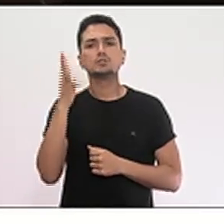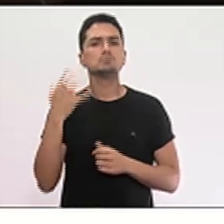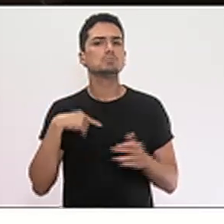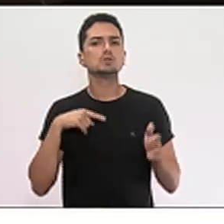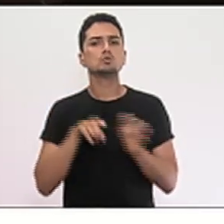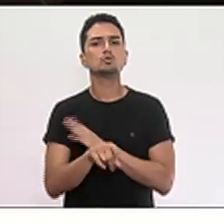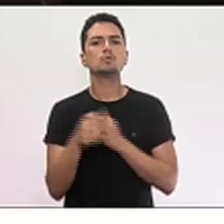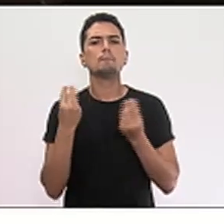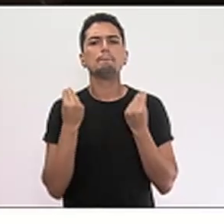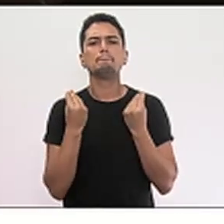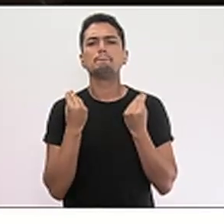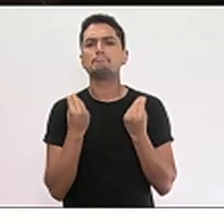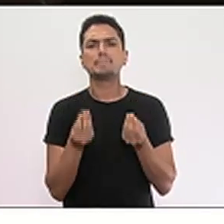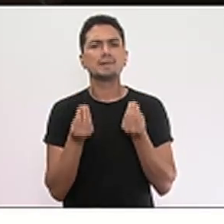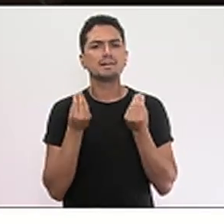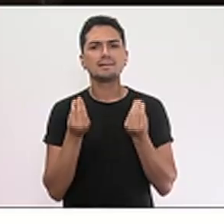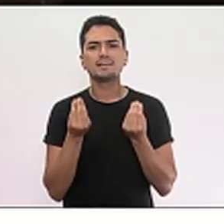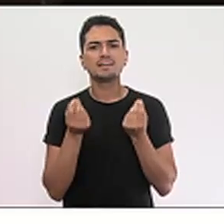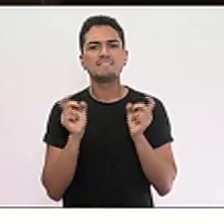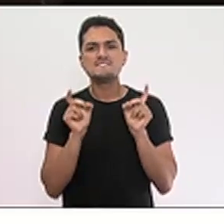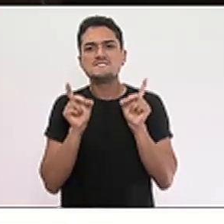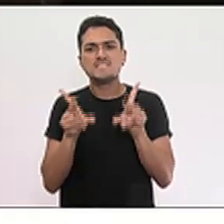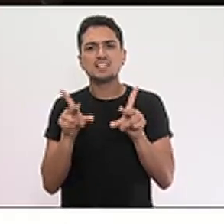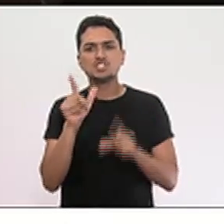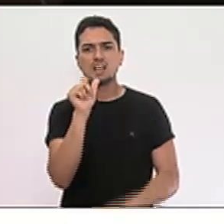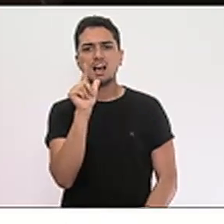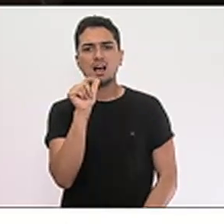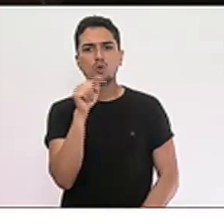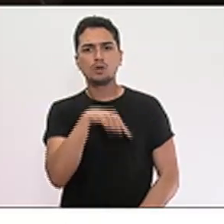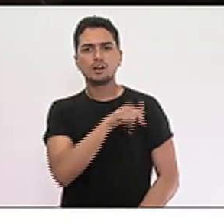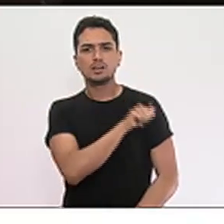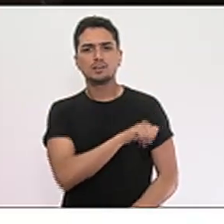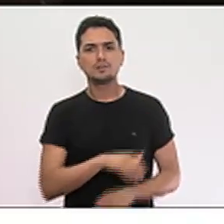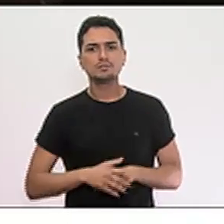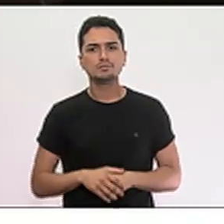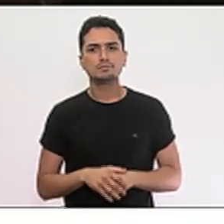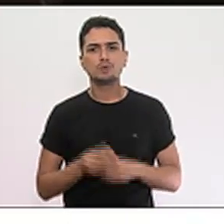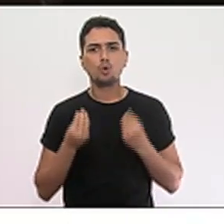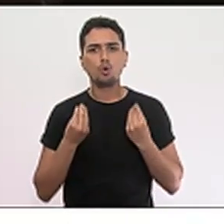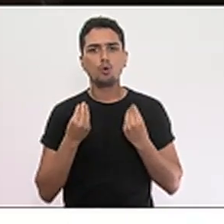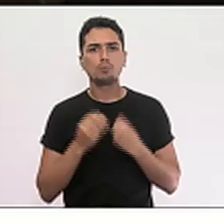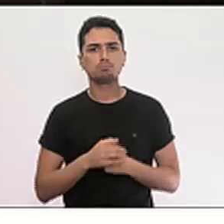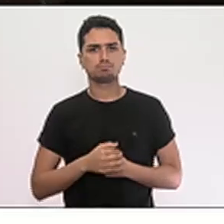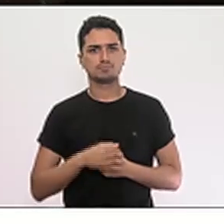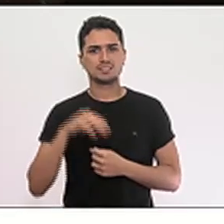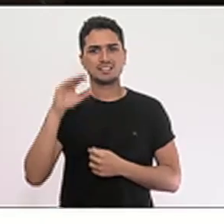a SEDAI, por quê? Vender a água do Rio de Janeiro, por quê?